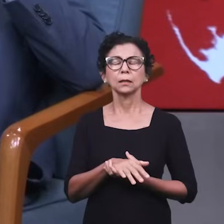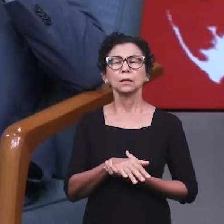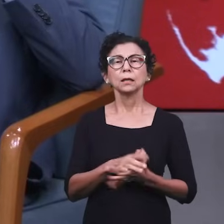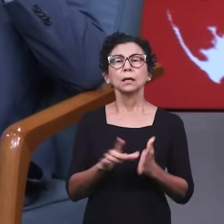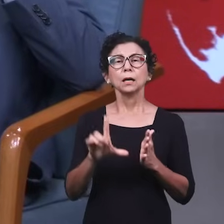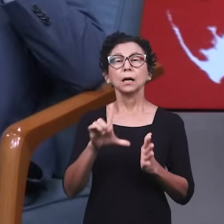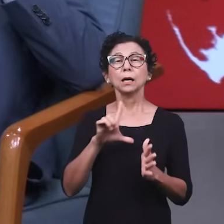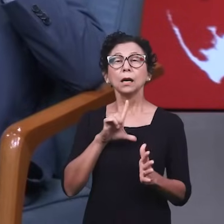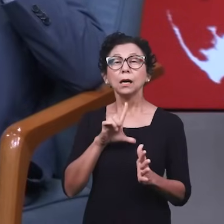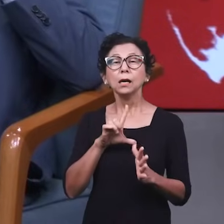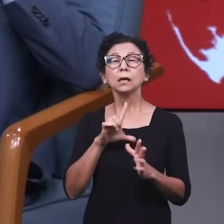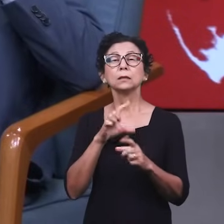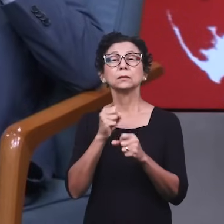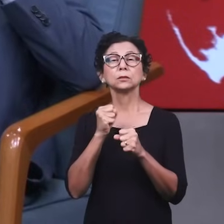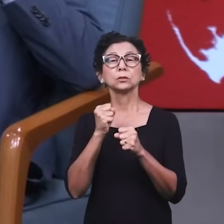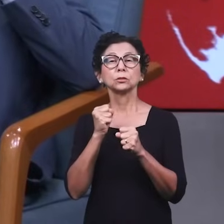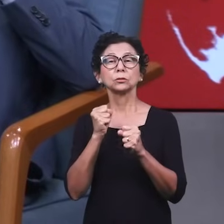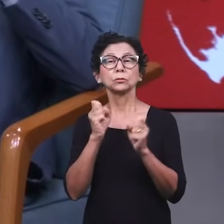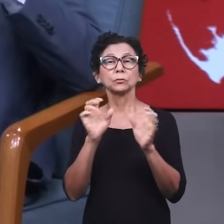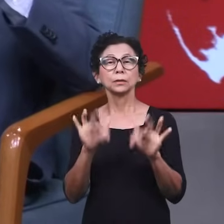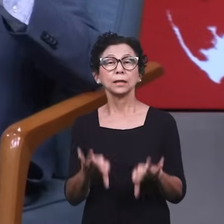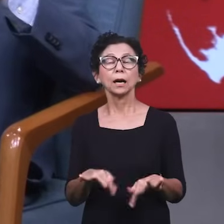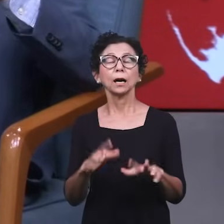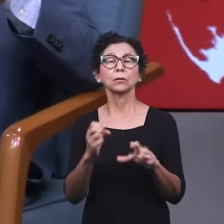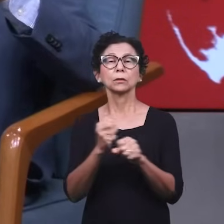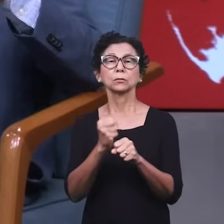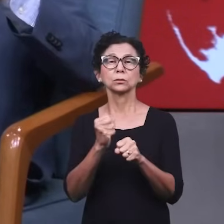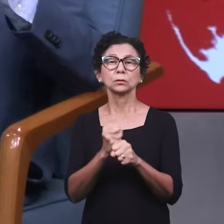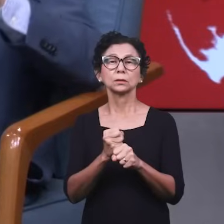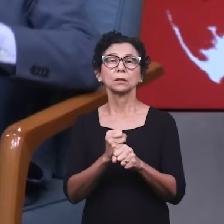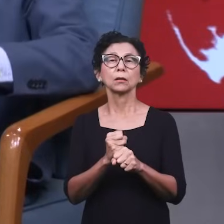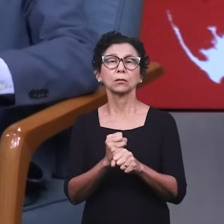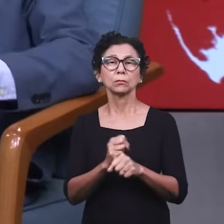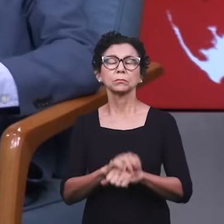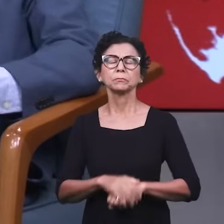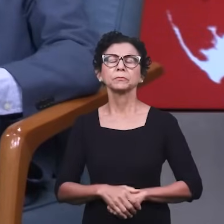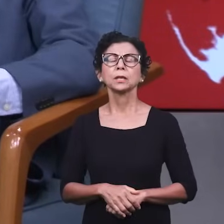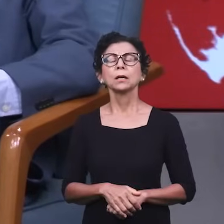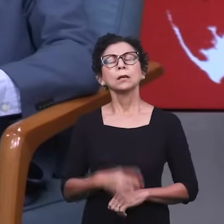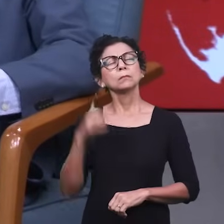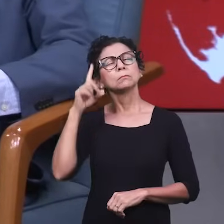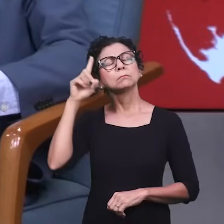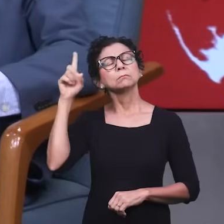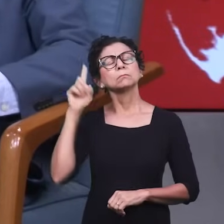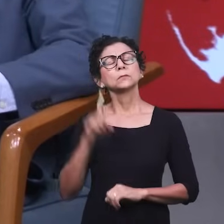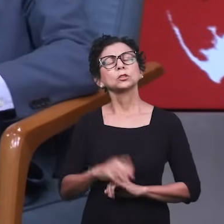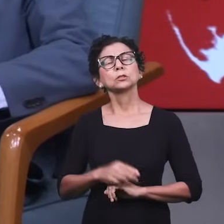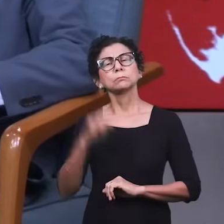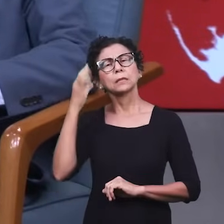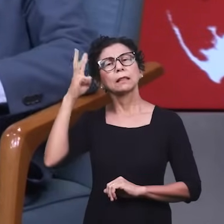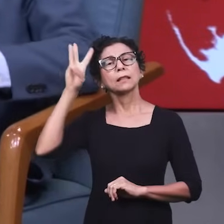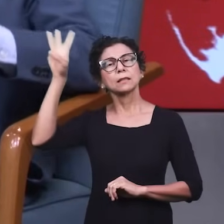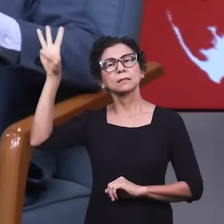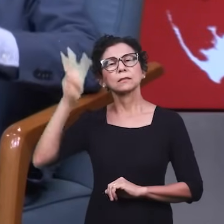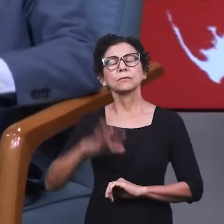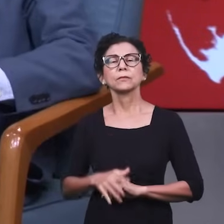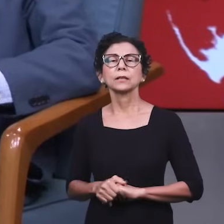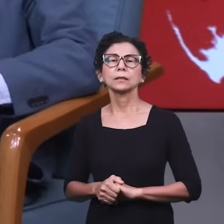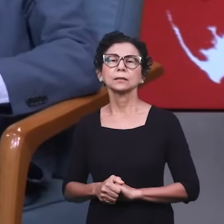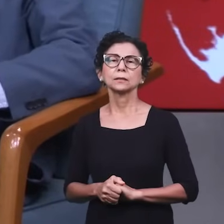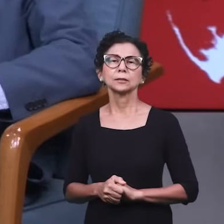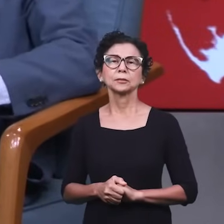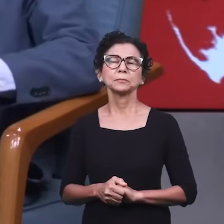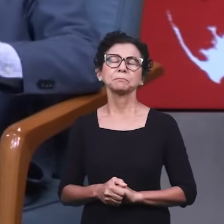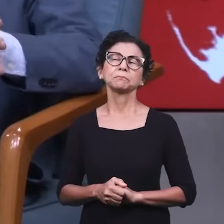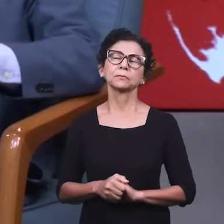antes ainda da construção do Templo Novo. Eu cheguei lá numa terça-feira e tinha um diácono, não vou citar